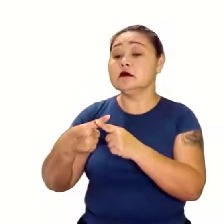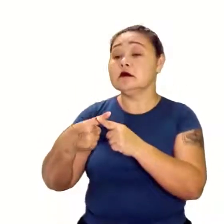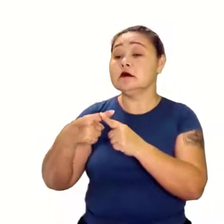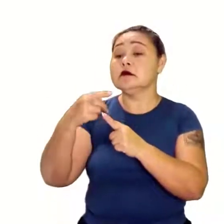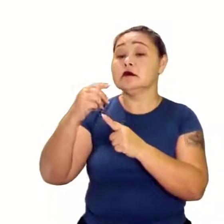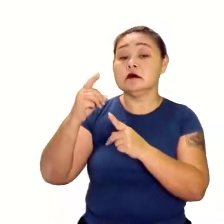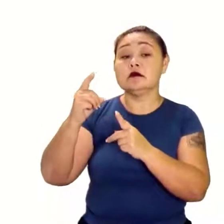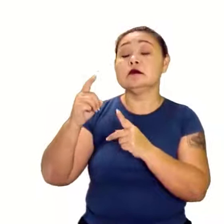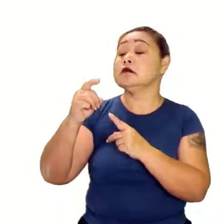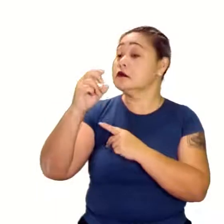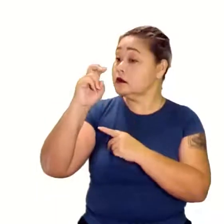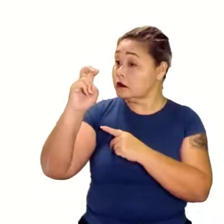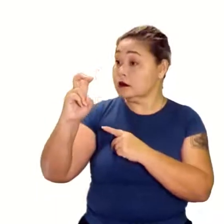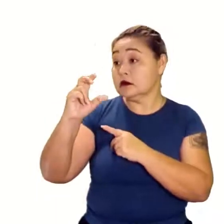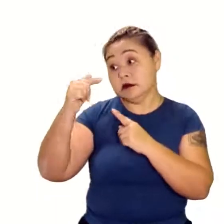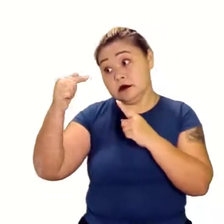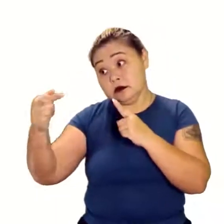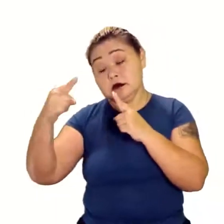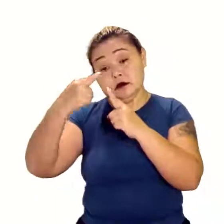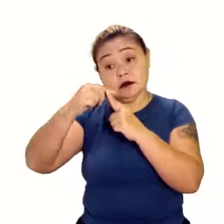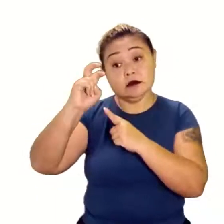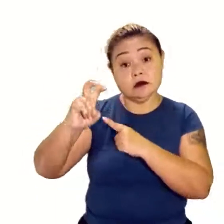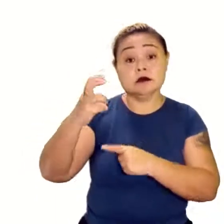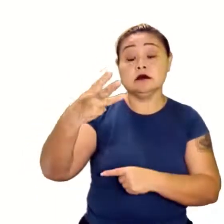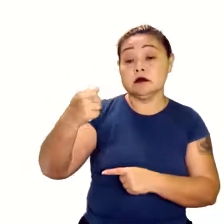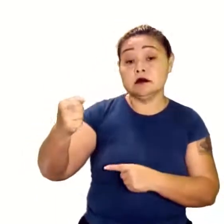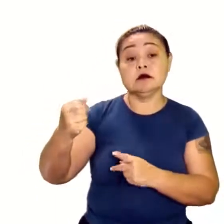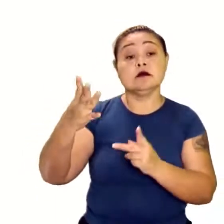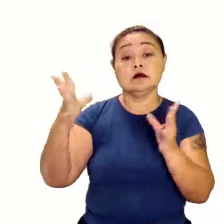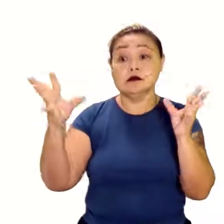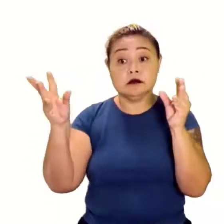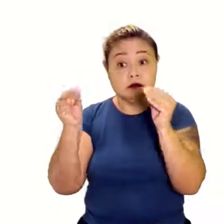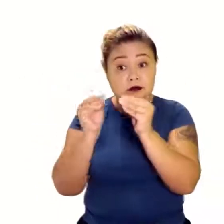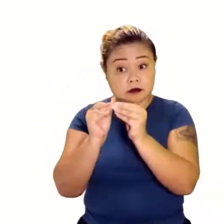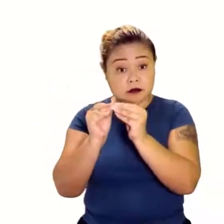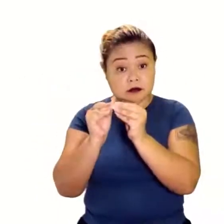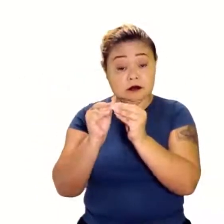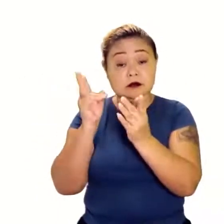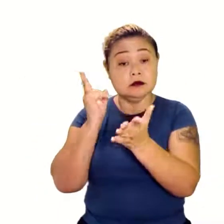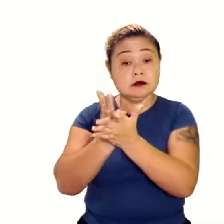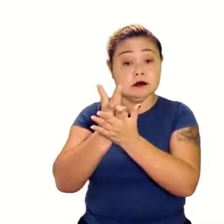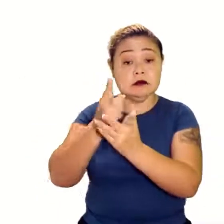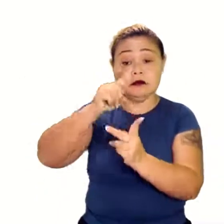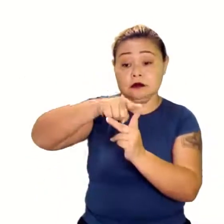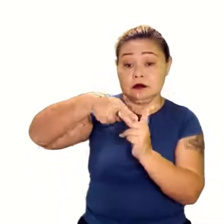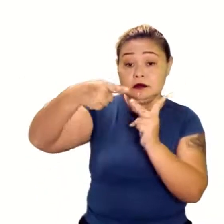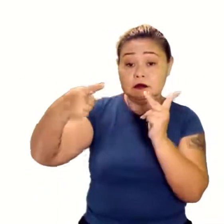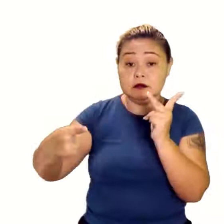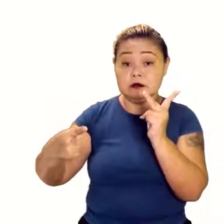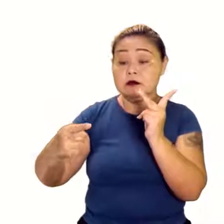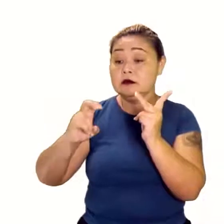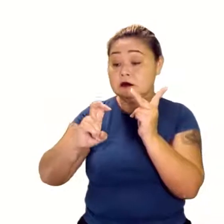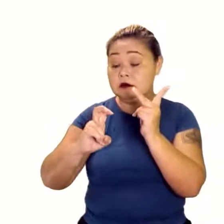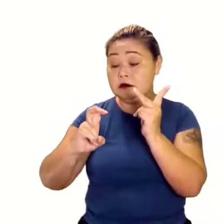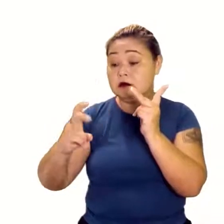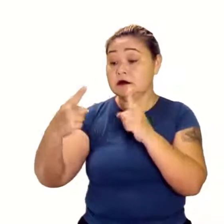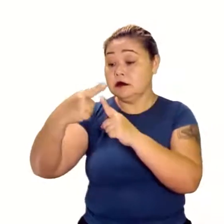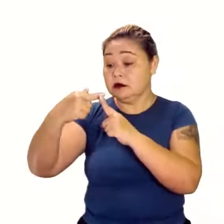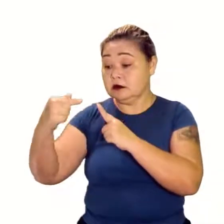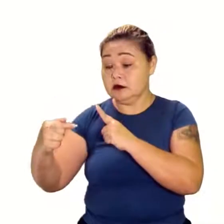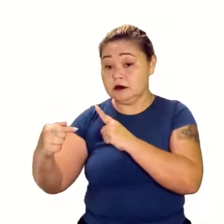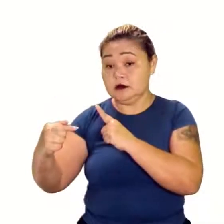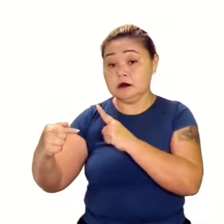7 vezes 5, 35. Pode. Se pode separar, também pode juntar. Isso aqui é a mesma coisa que fazer a raiz de 5 vezes